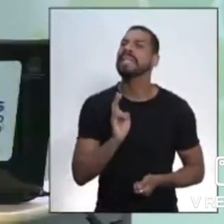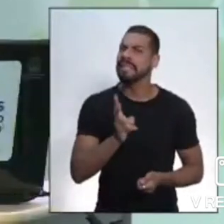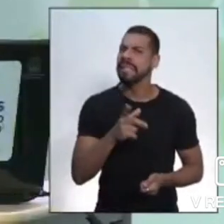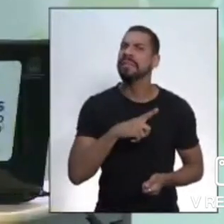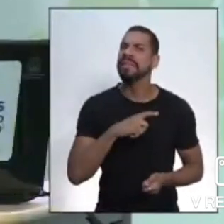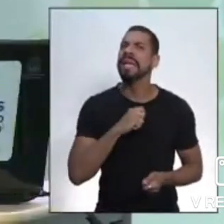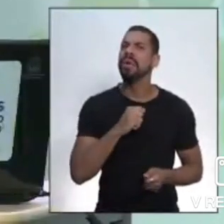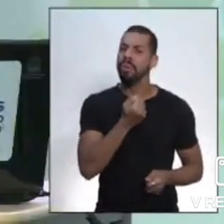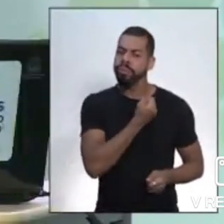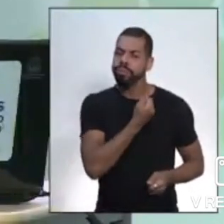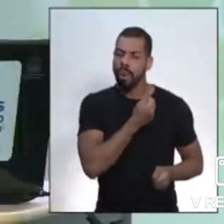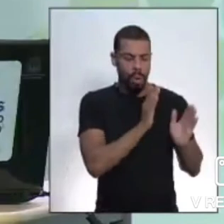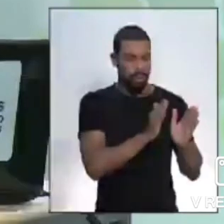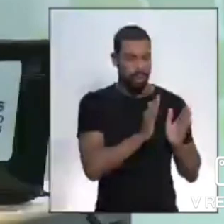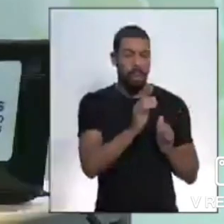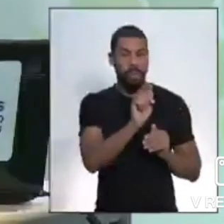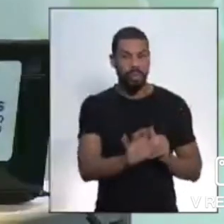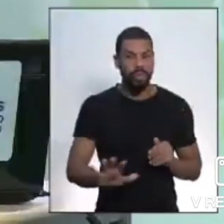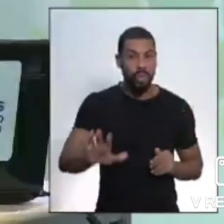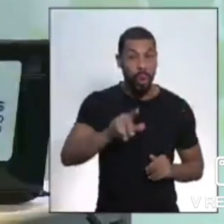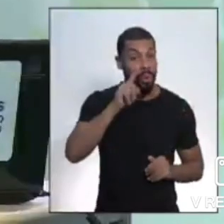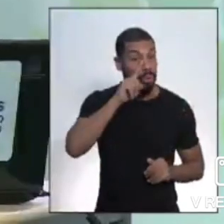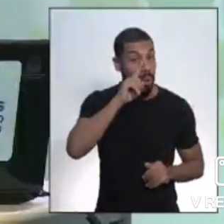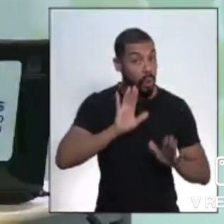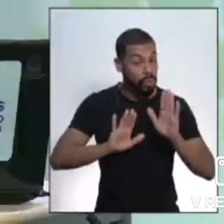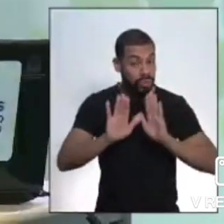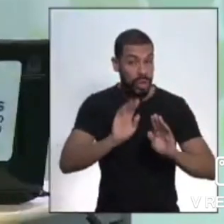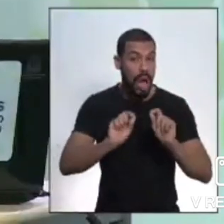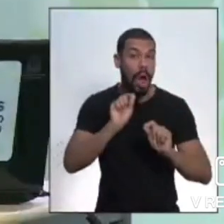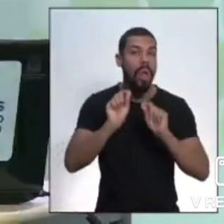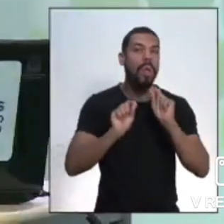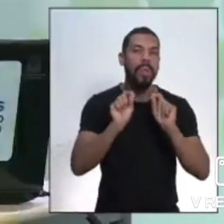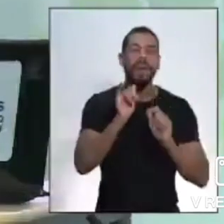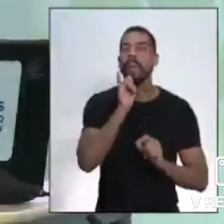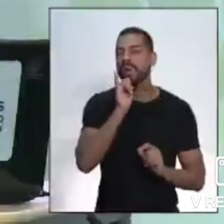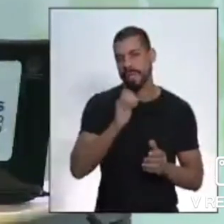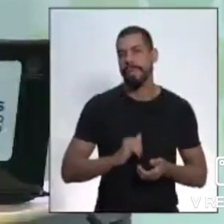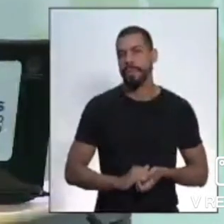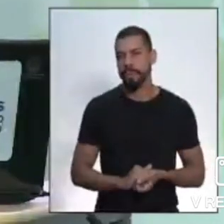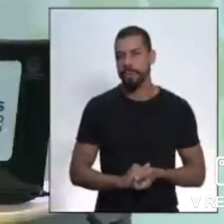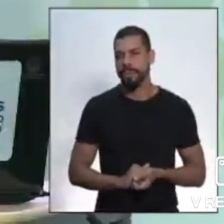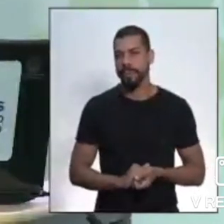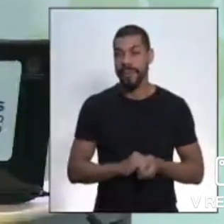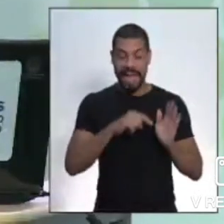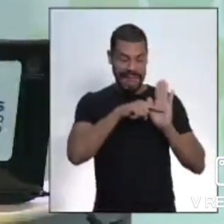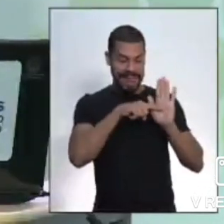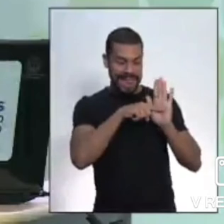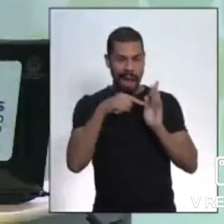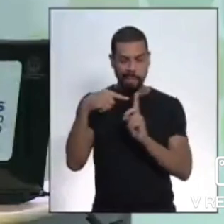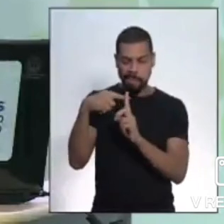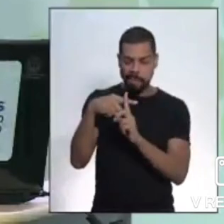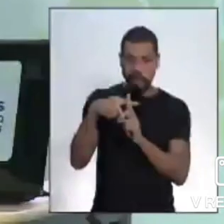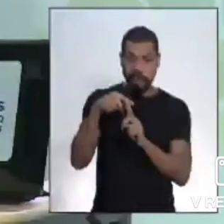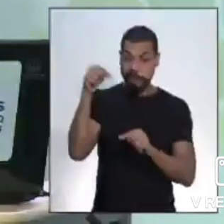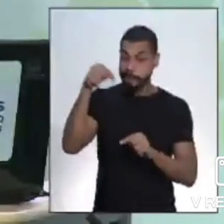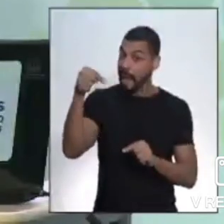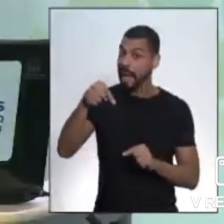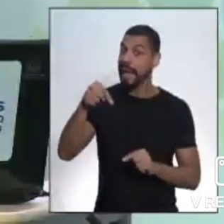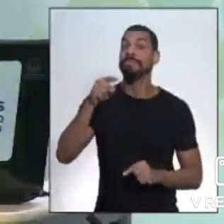termo geral. Tomem sempre cuidado na questão de sinal, tomem sempre